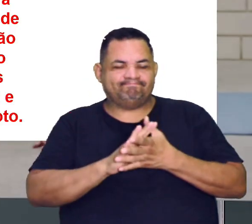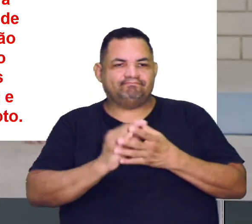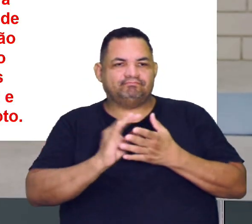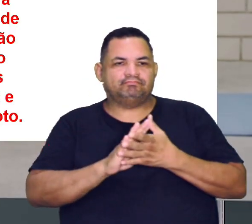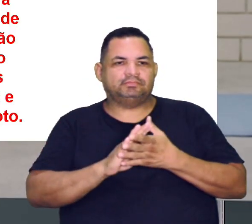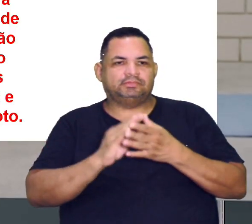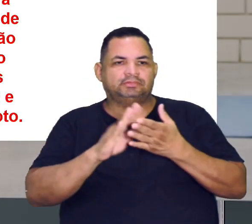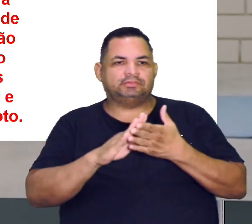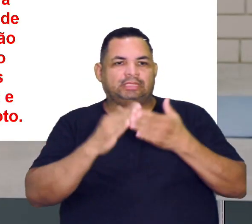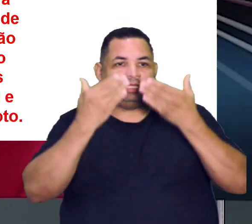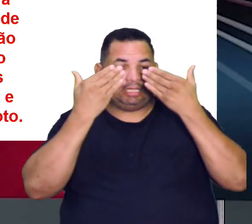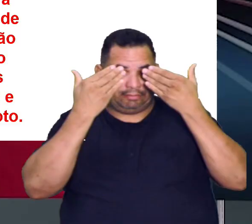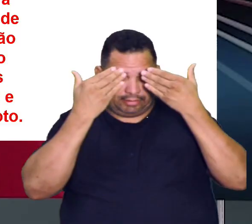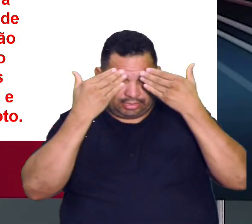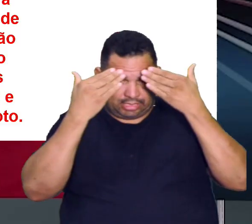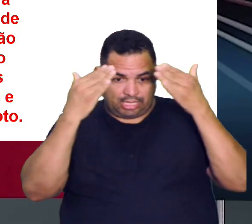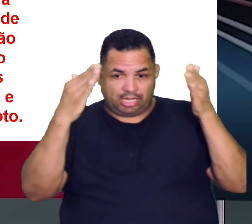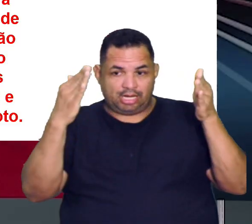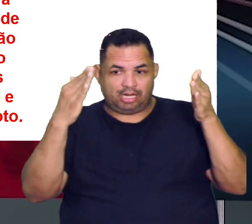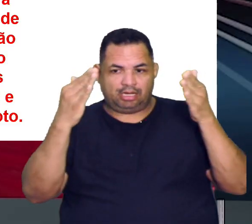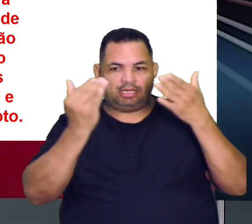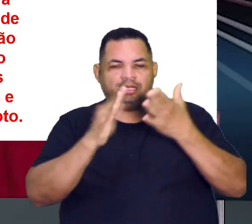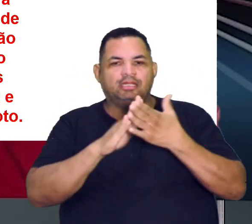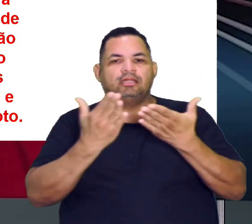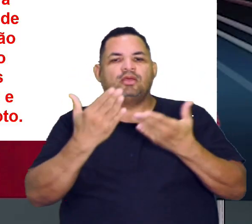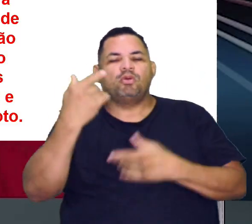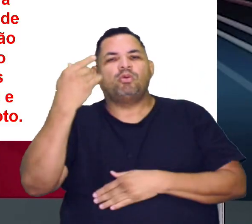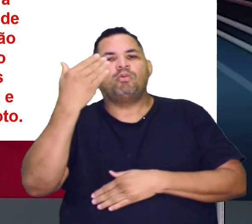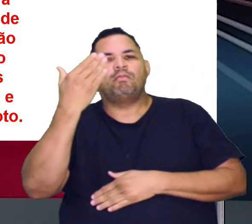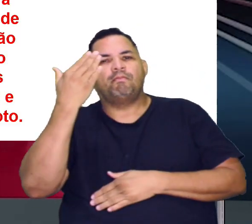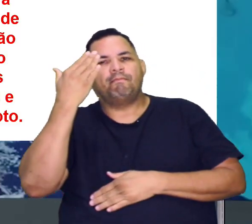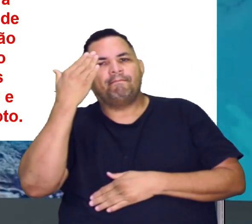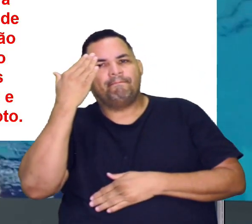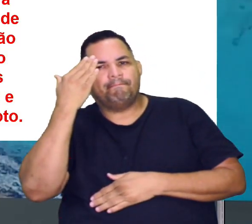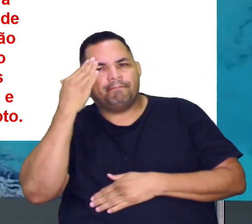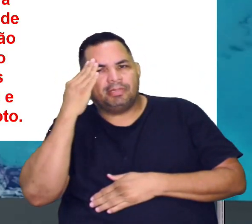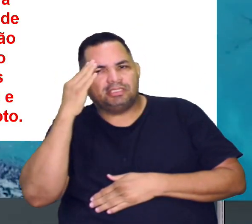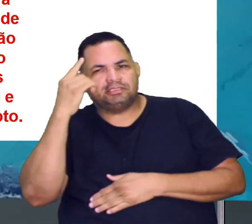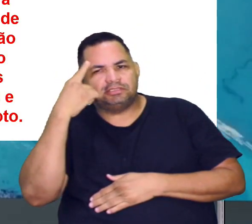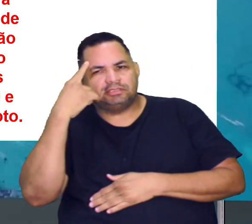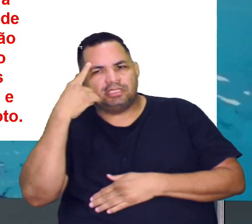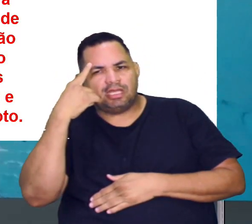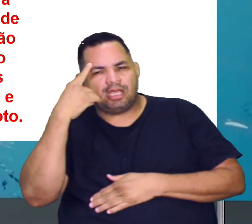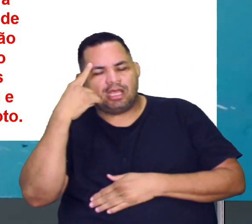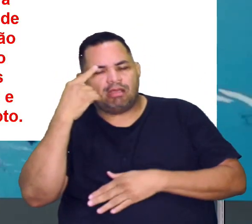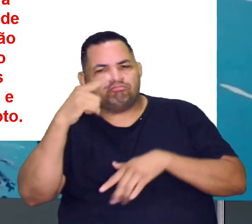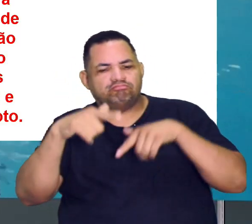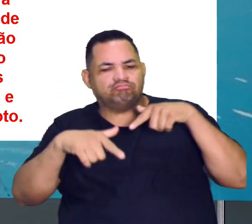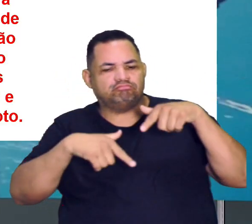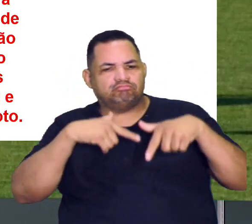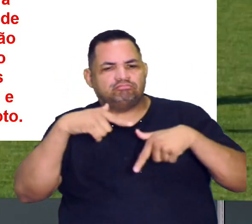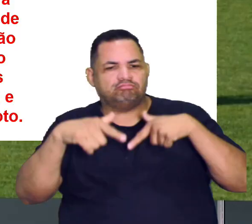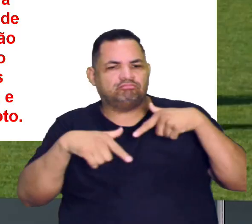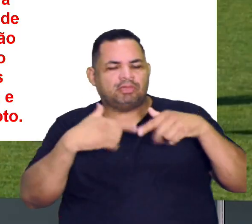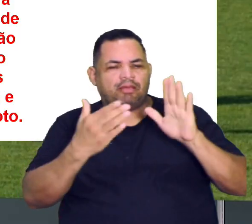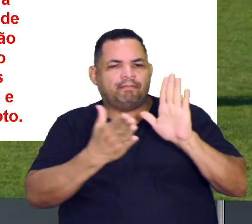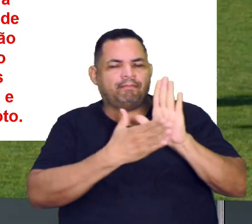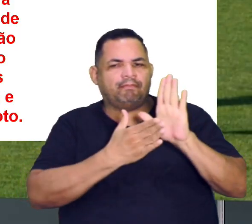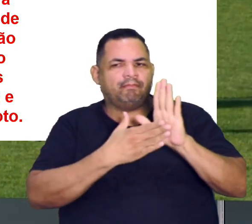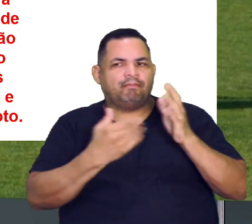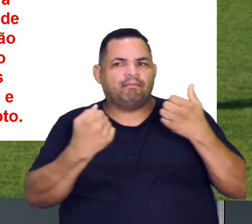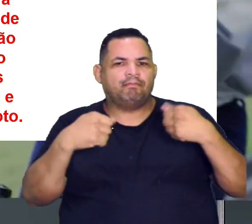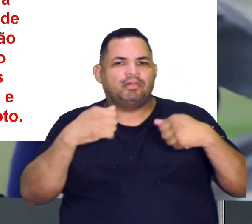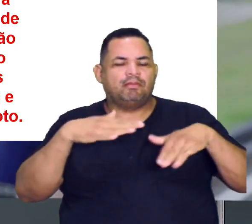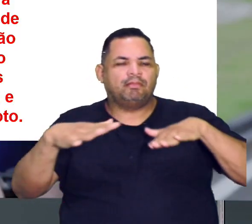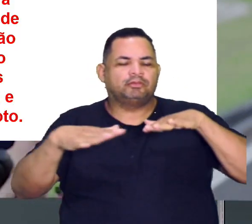atenção especial aí de você já começar a pensar, já começar a agir em ações, em propostas em que você possa